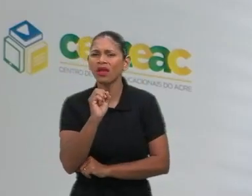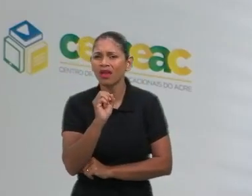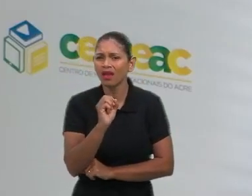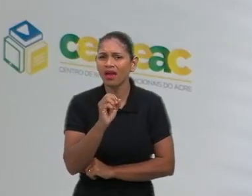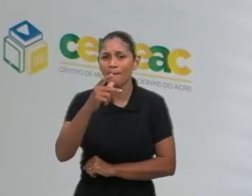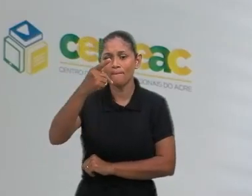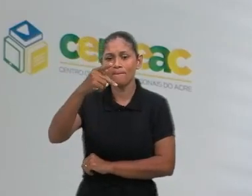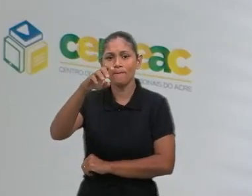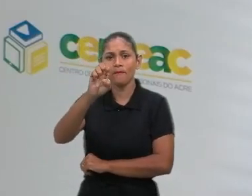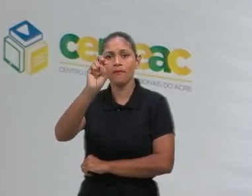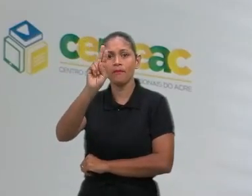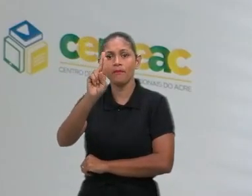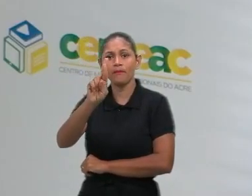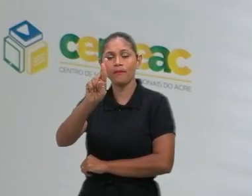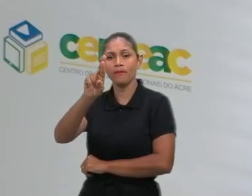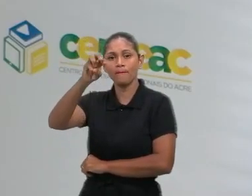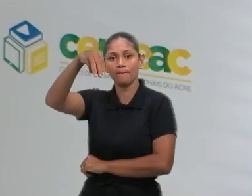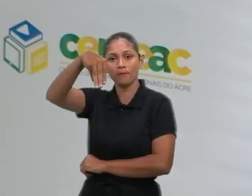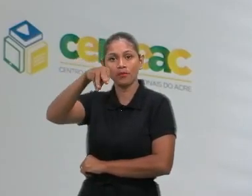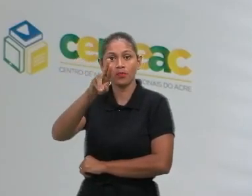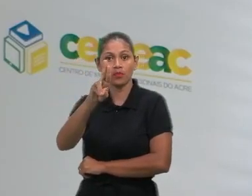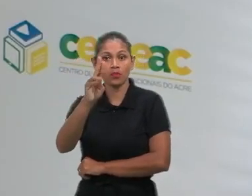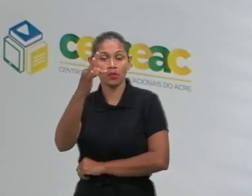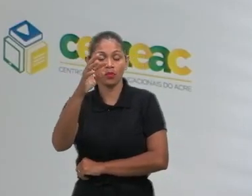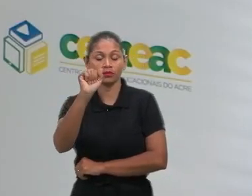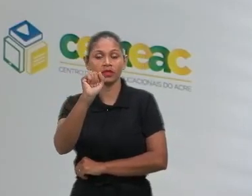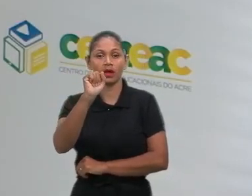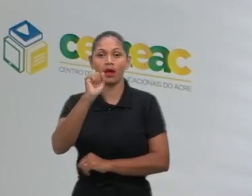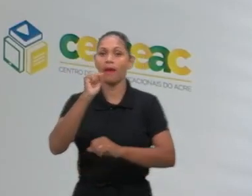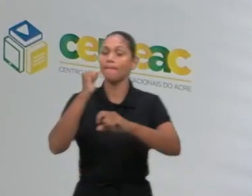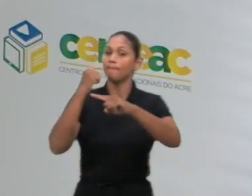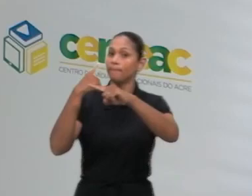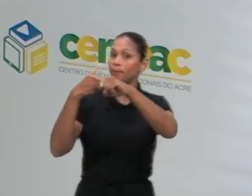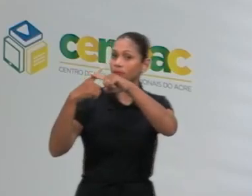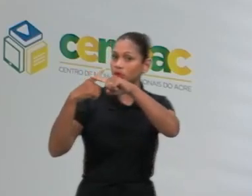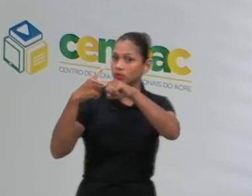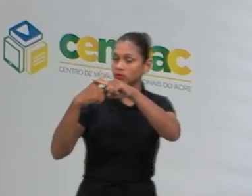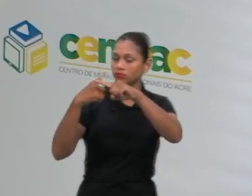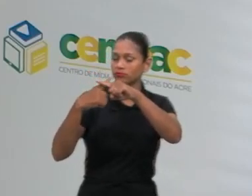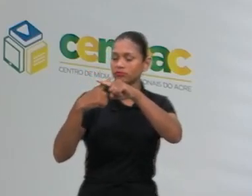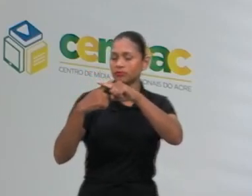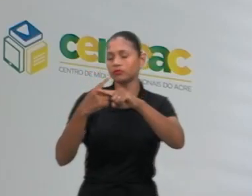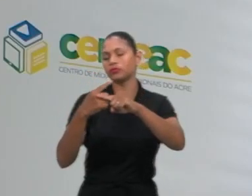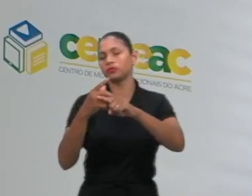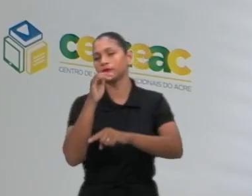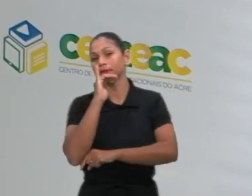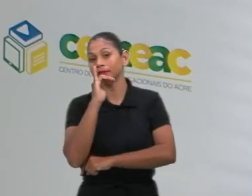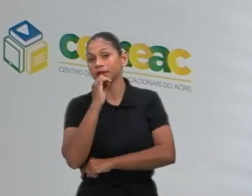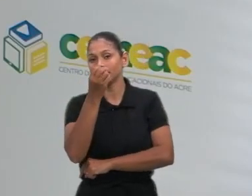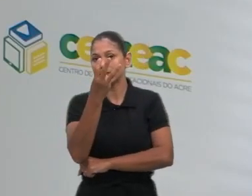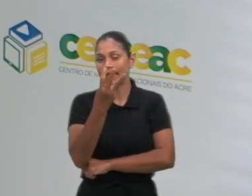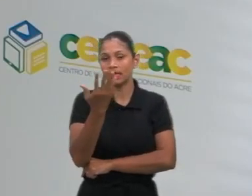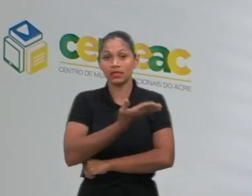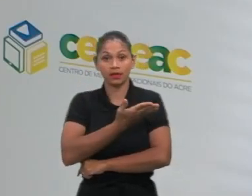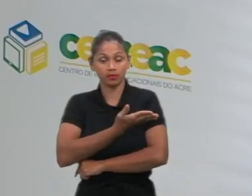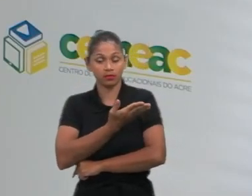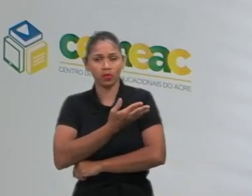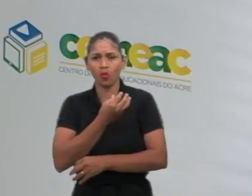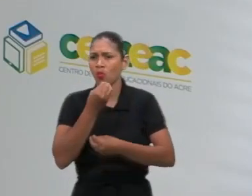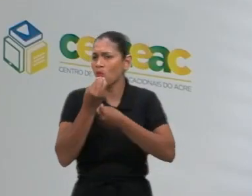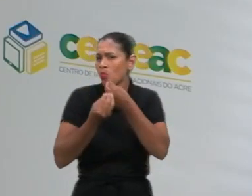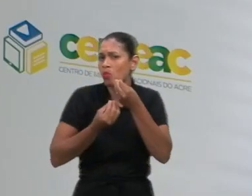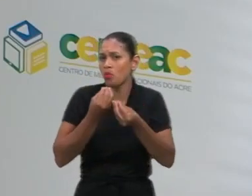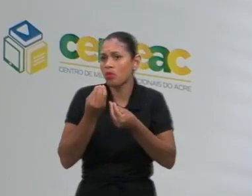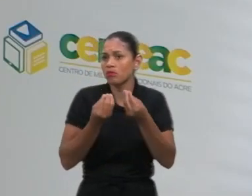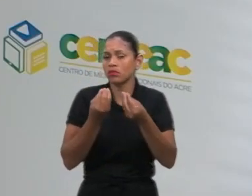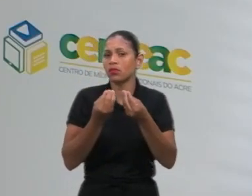a quantidade de valores pelos seus valores anteriores. Por exemplo, se eu estou com 3 amigos, eu quero saber de quantas formas possíveis